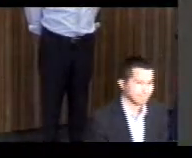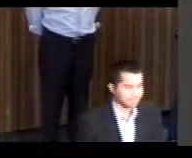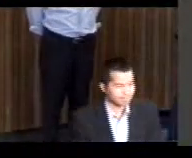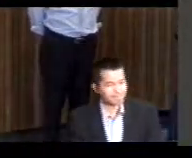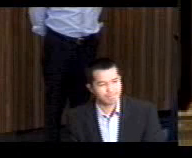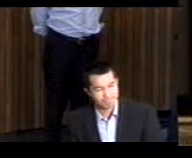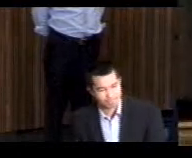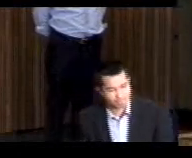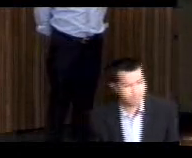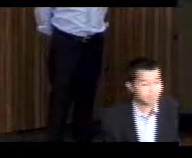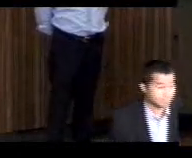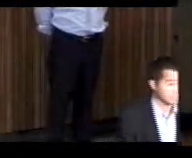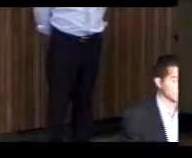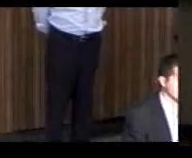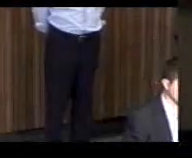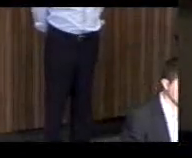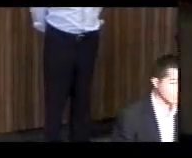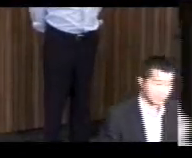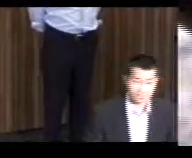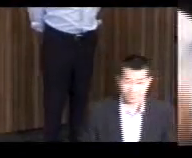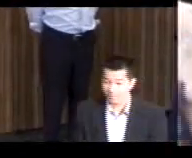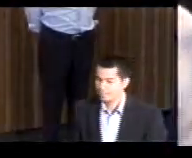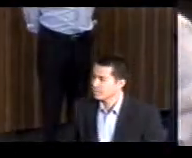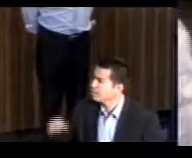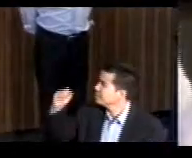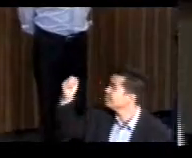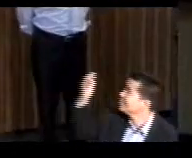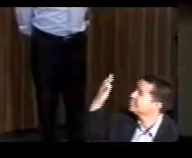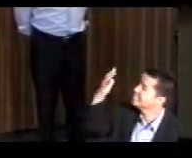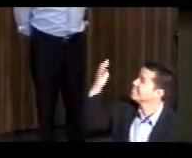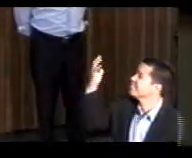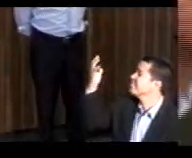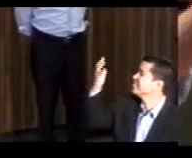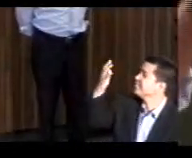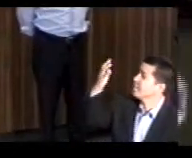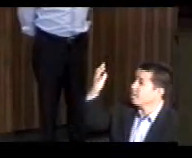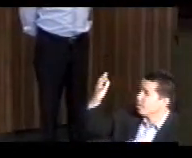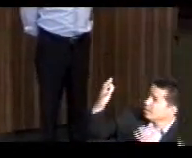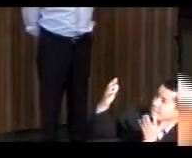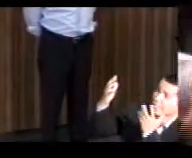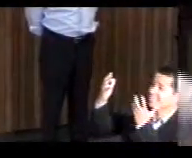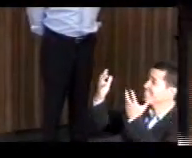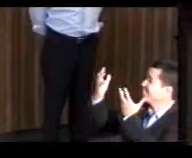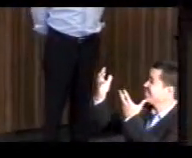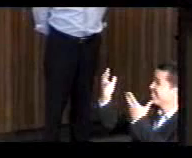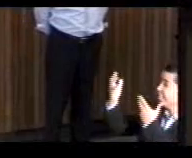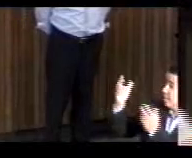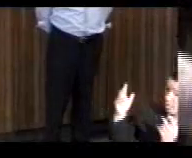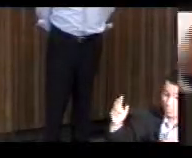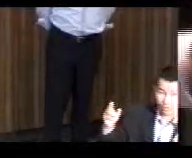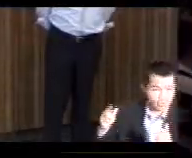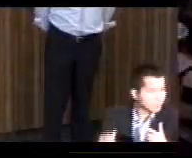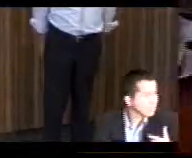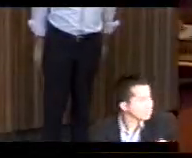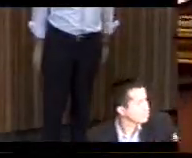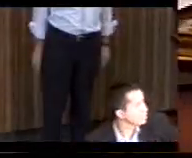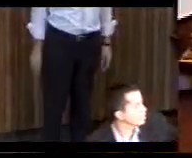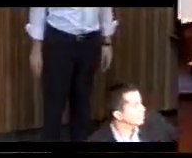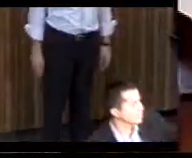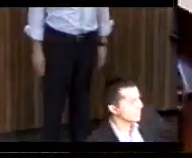Agora você não fica de fora, vamos lá. Graça, que maravilhosa graça,